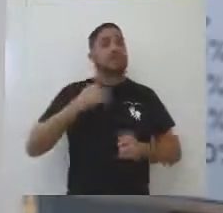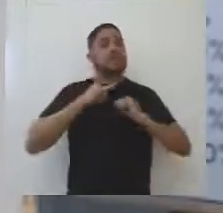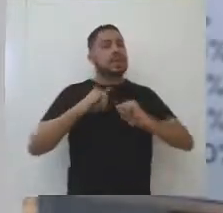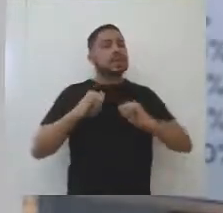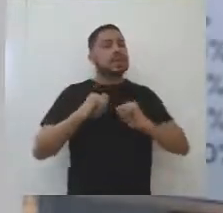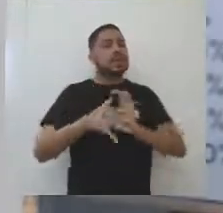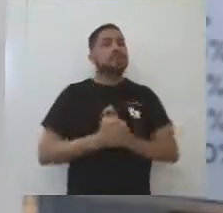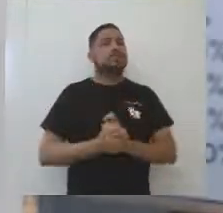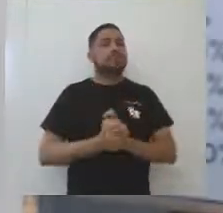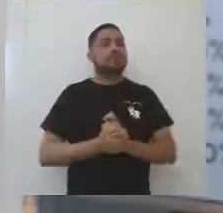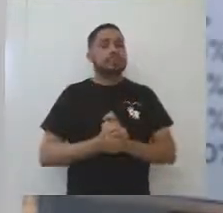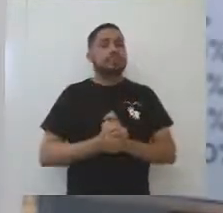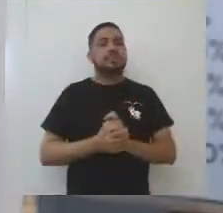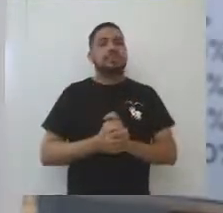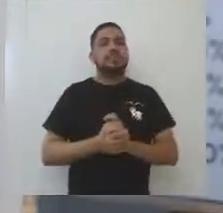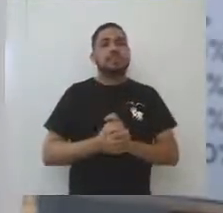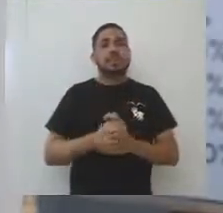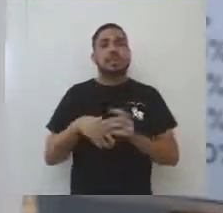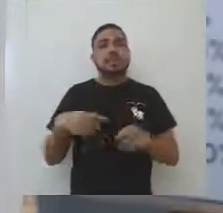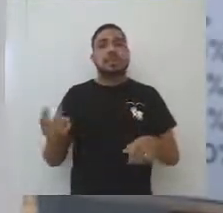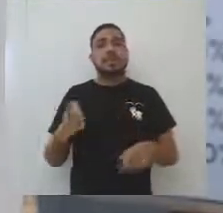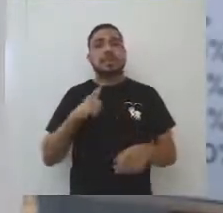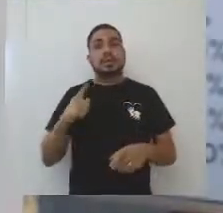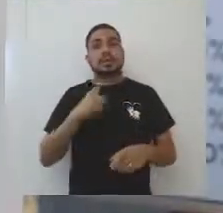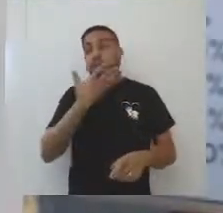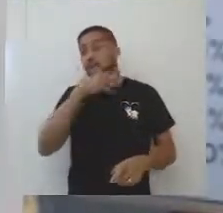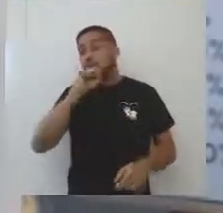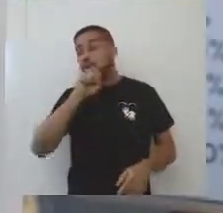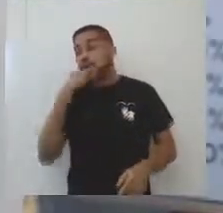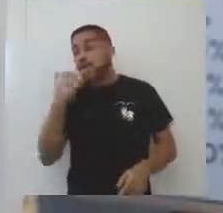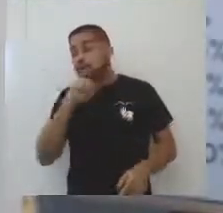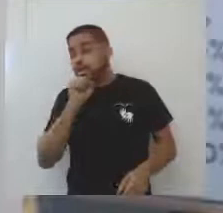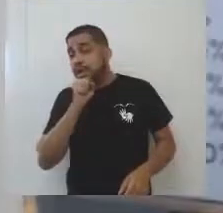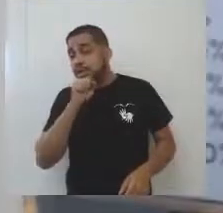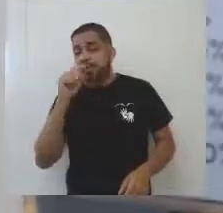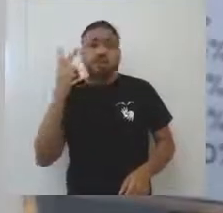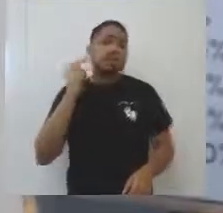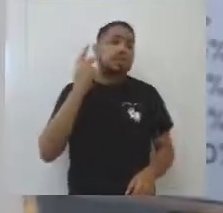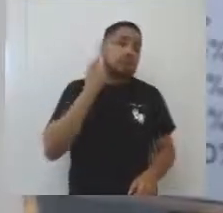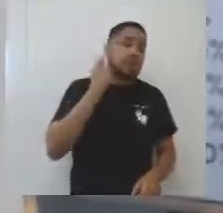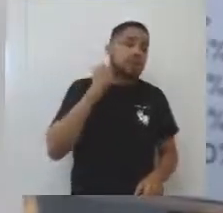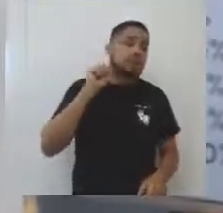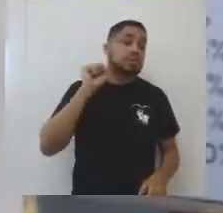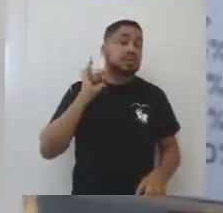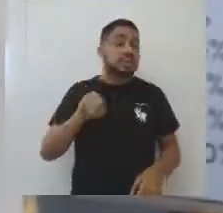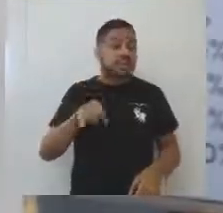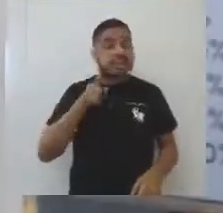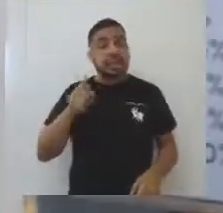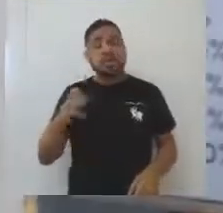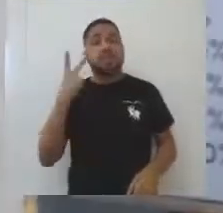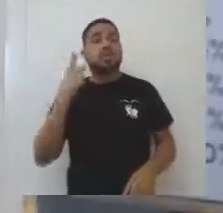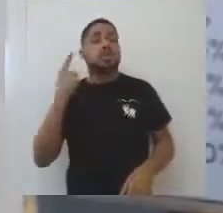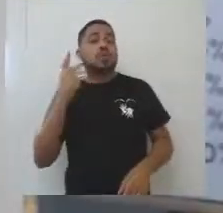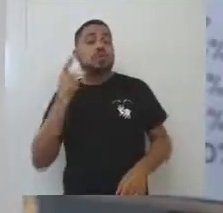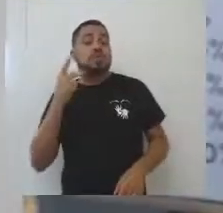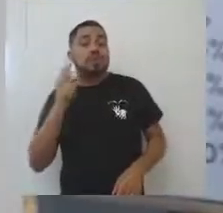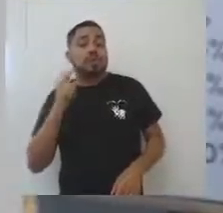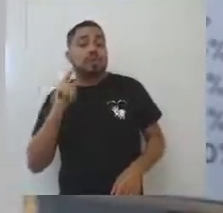eu disse, os pais da criança são normais. Se eles são normais, eles